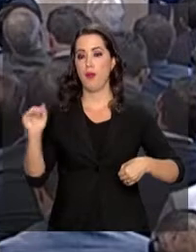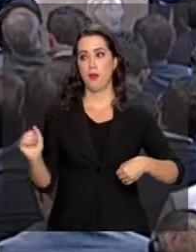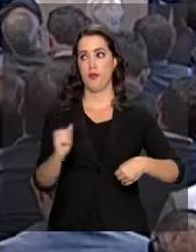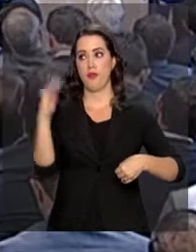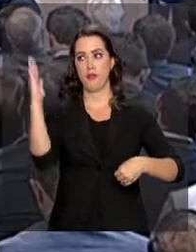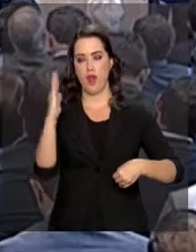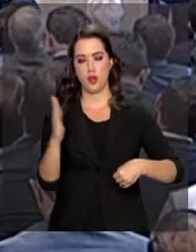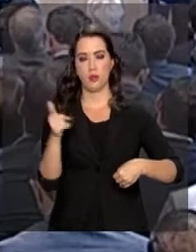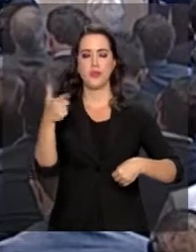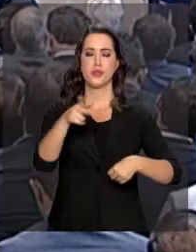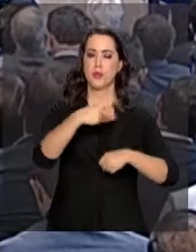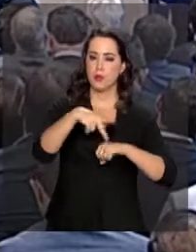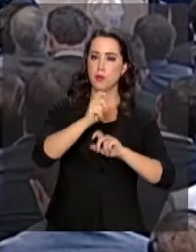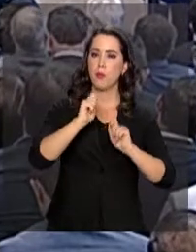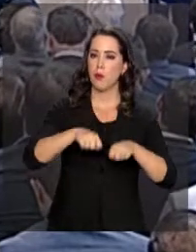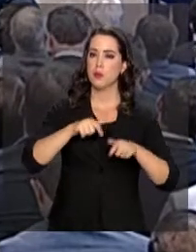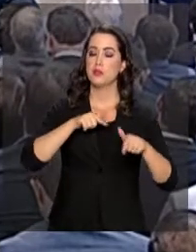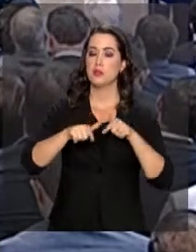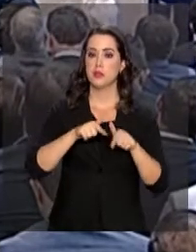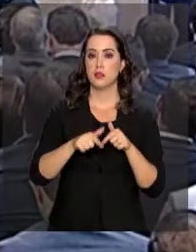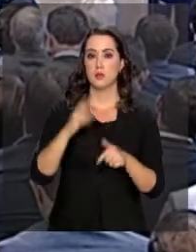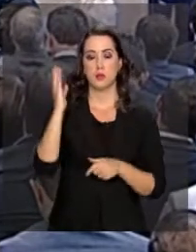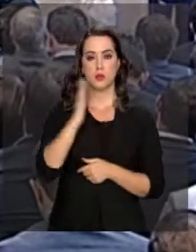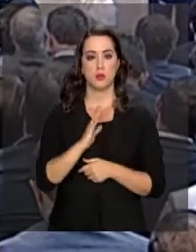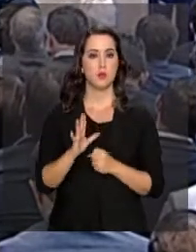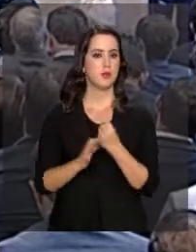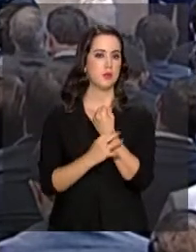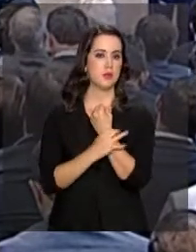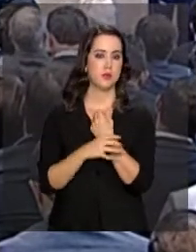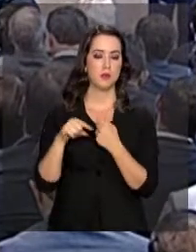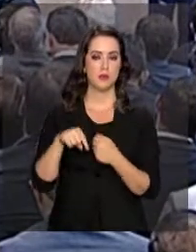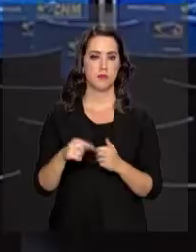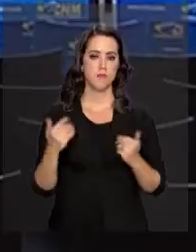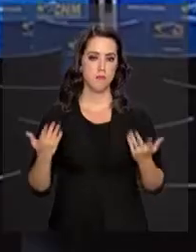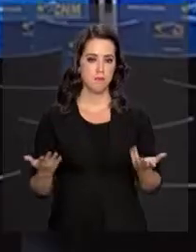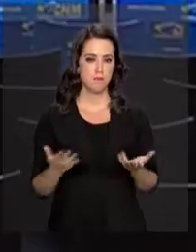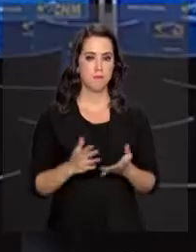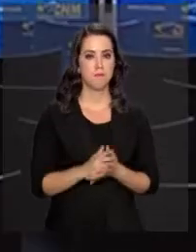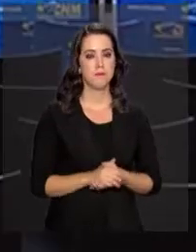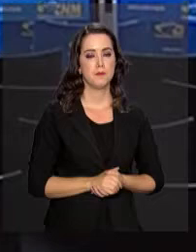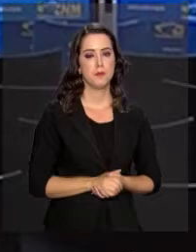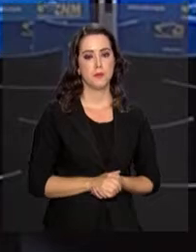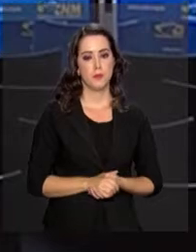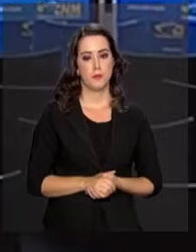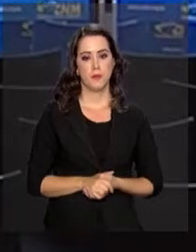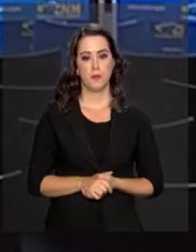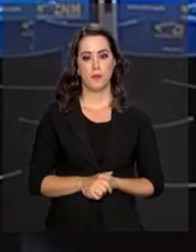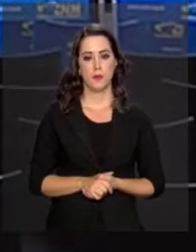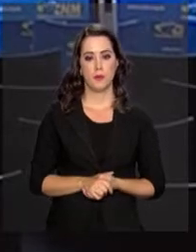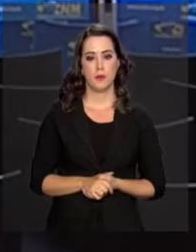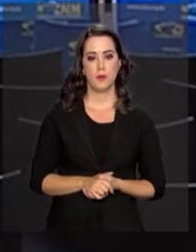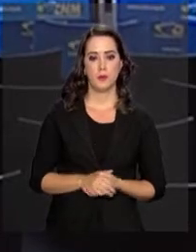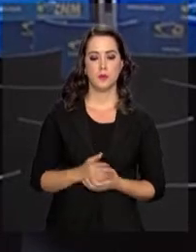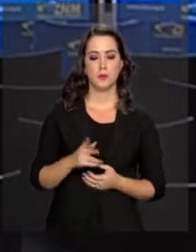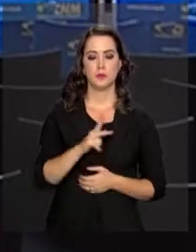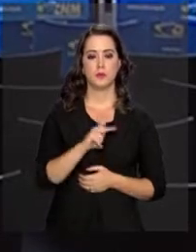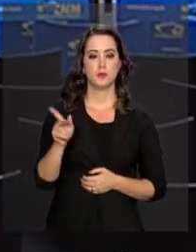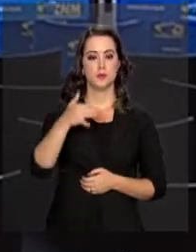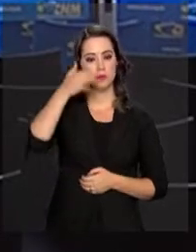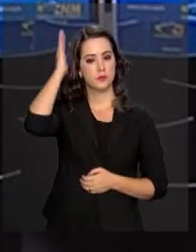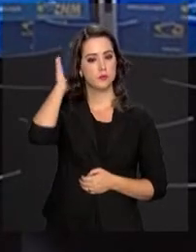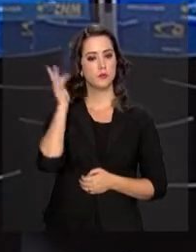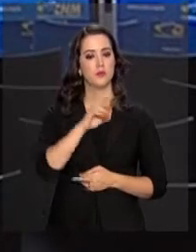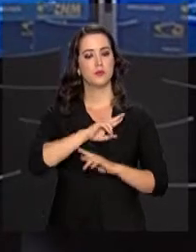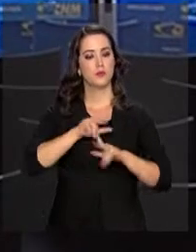exercer a sua profissão o segurança aqui no brasil o presidente michel temer